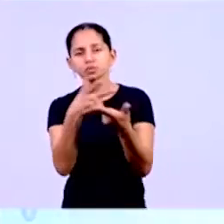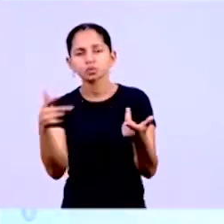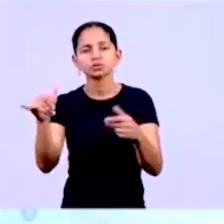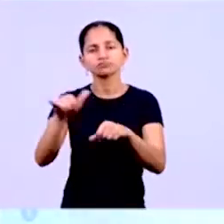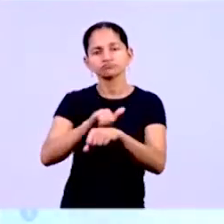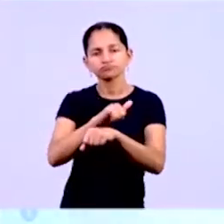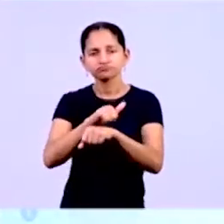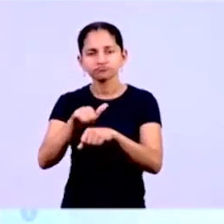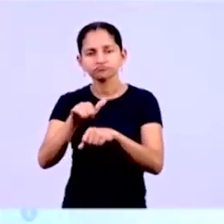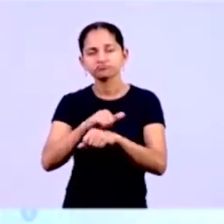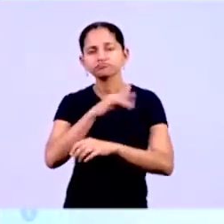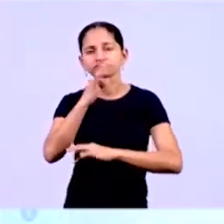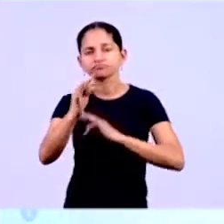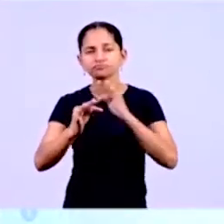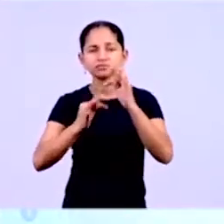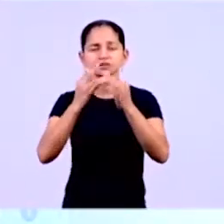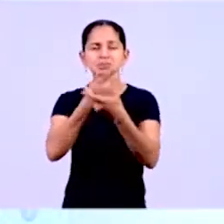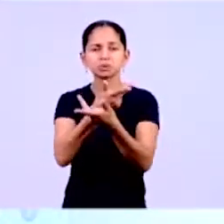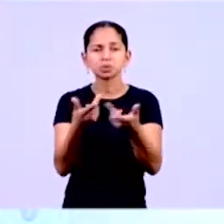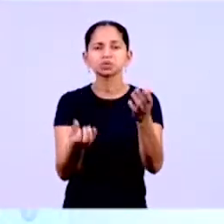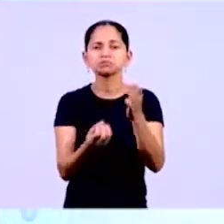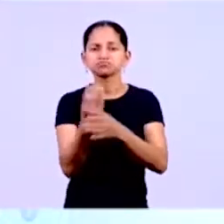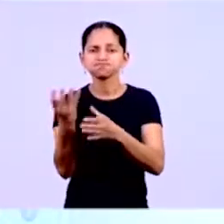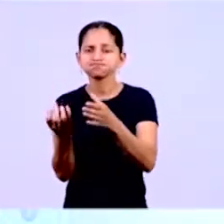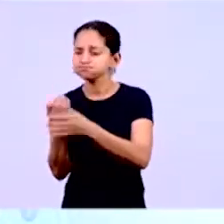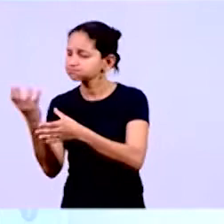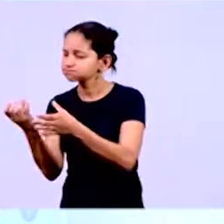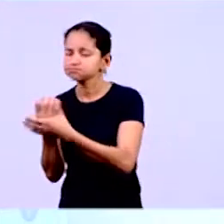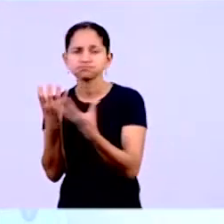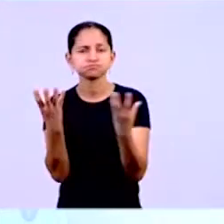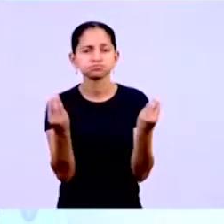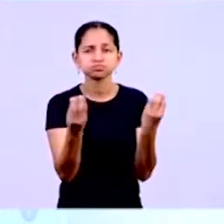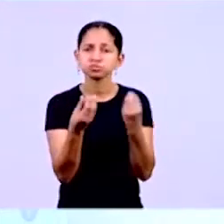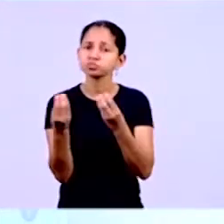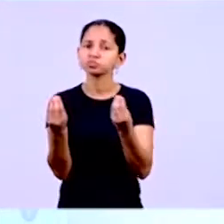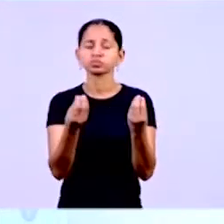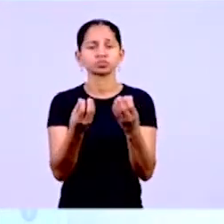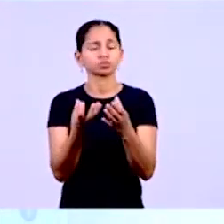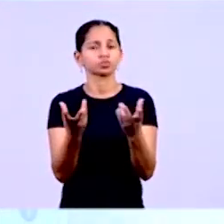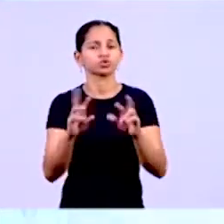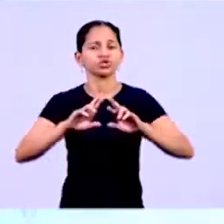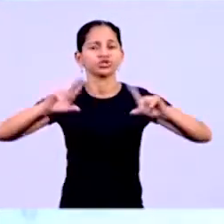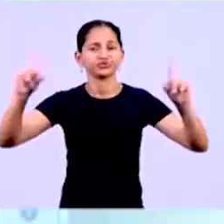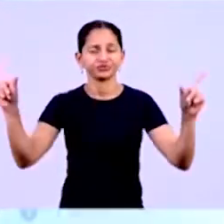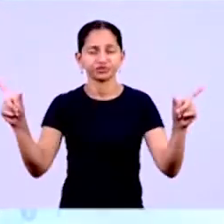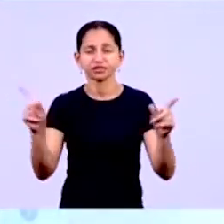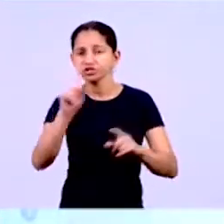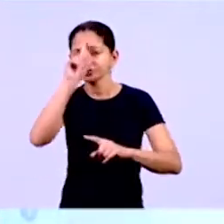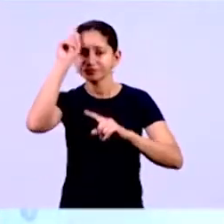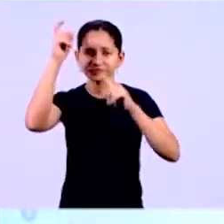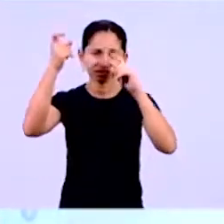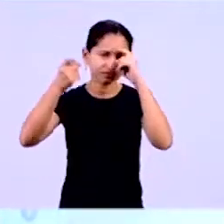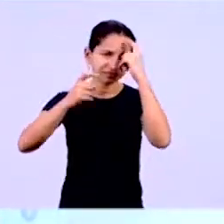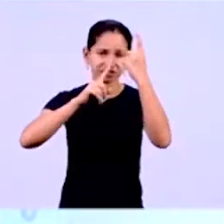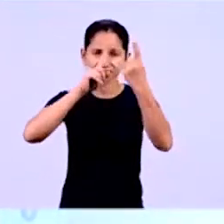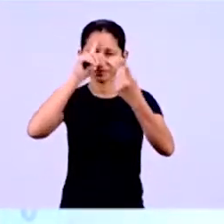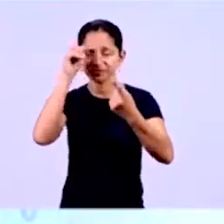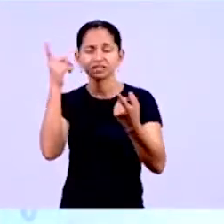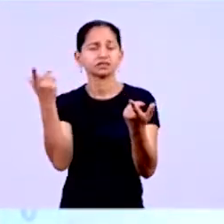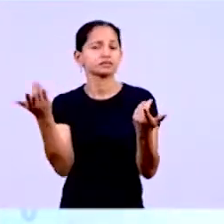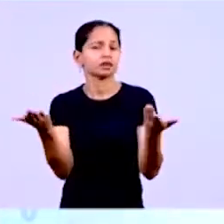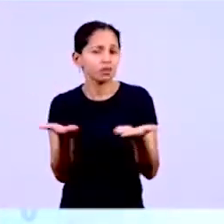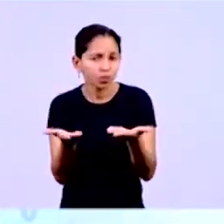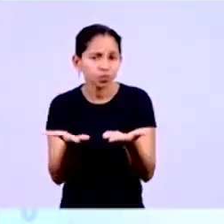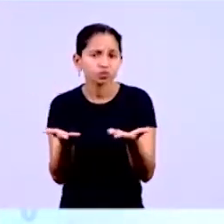novas aplicações, novos serviços estão surgindo a cada dia, né? O que nós usávamos no ano passado, hoje a gente está usando uma coisa